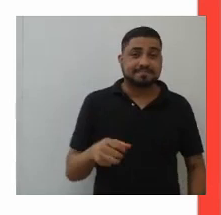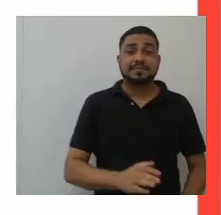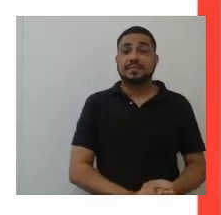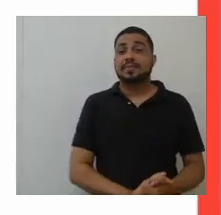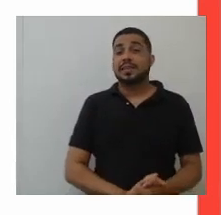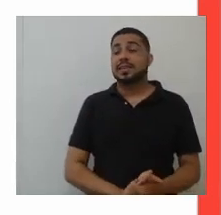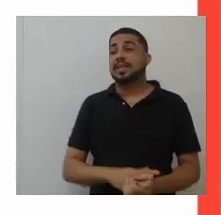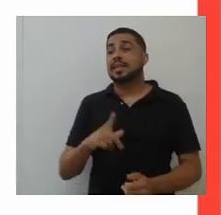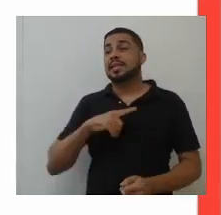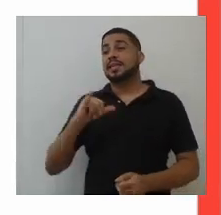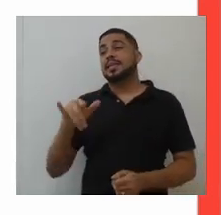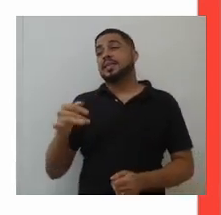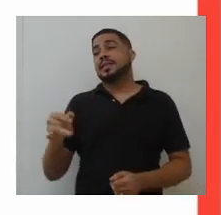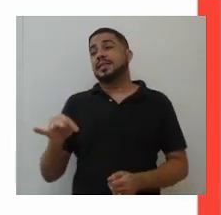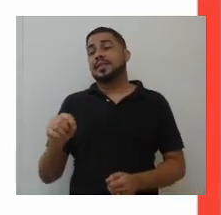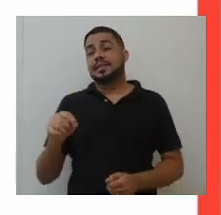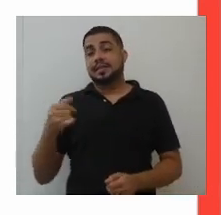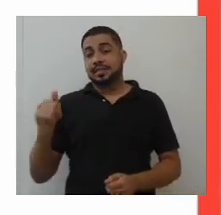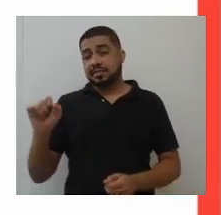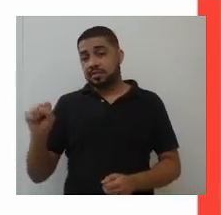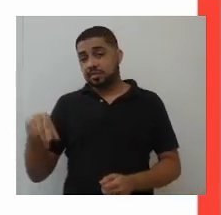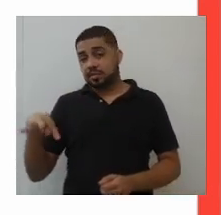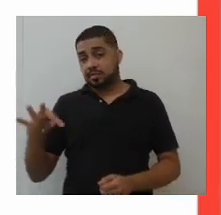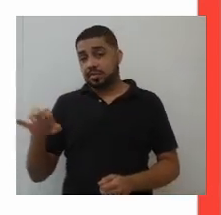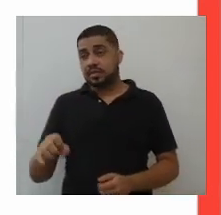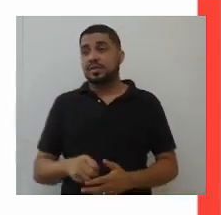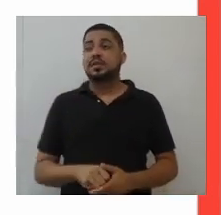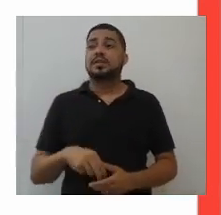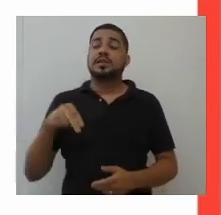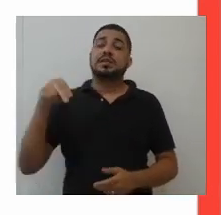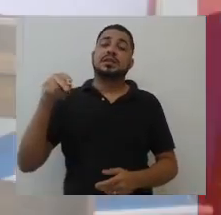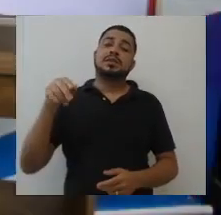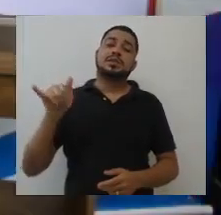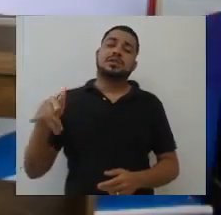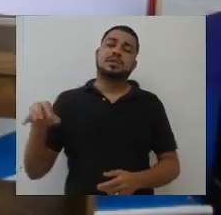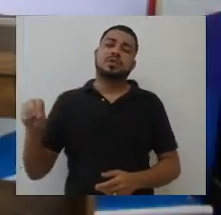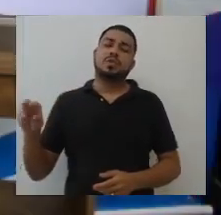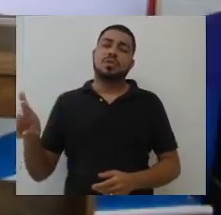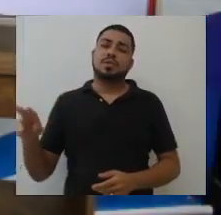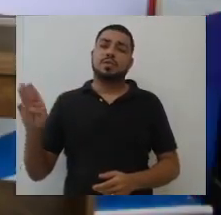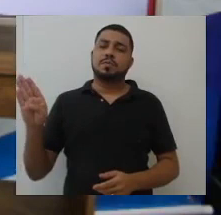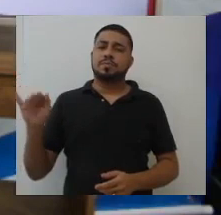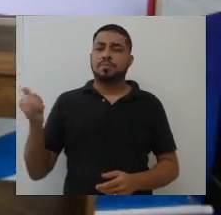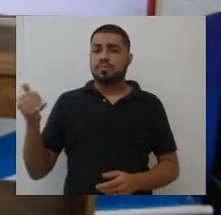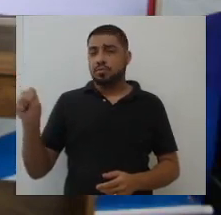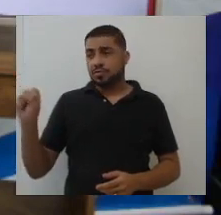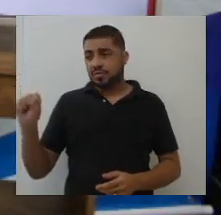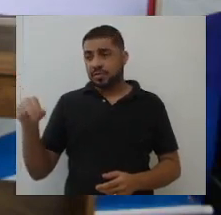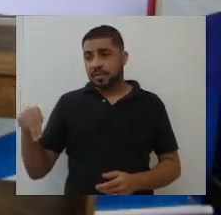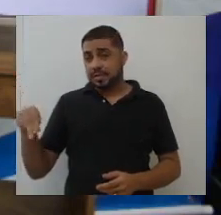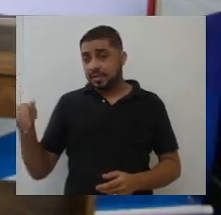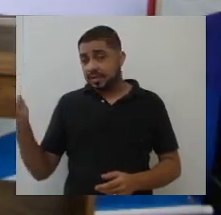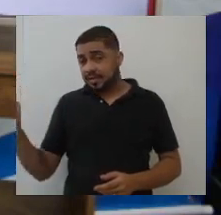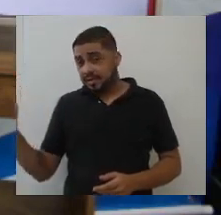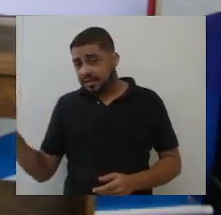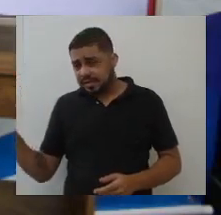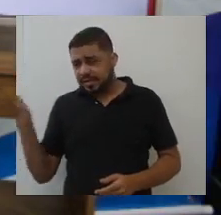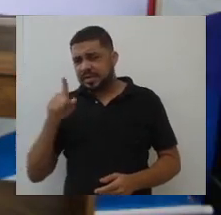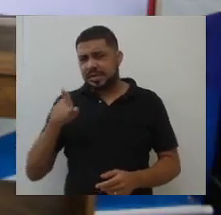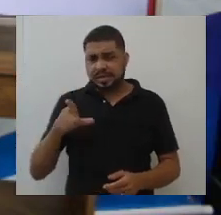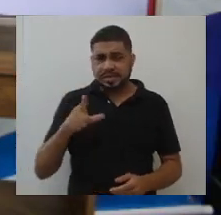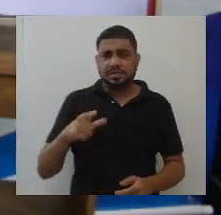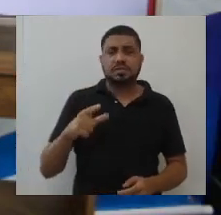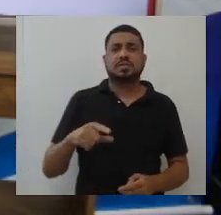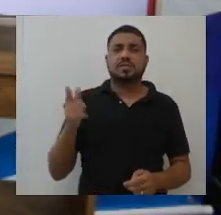É o it is not your business. It is not your business. It is not your business. Isso aí funciona como fora,